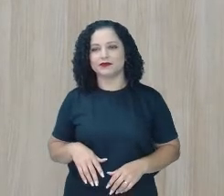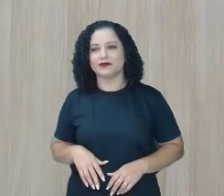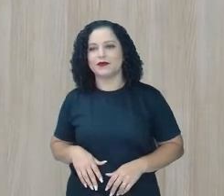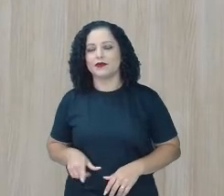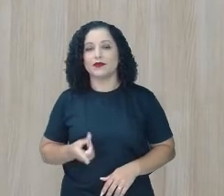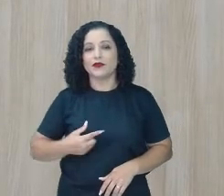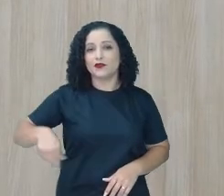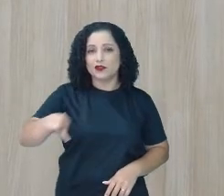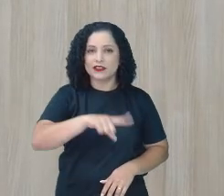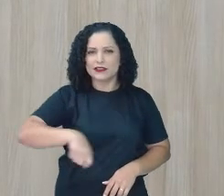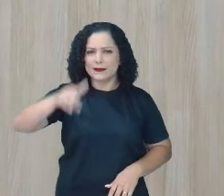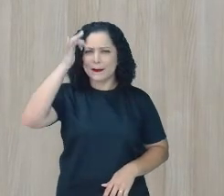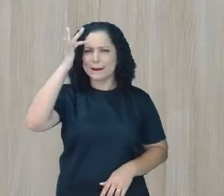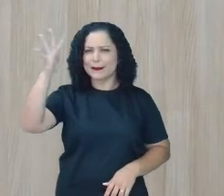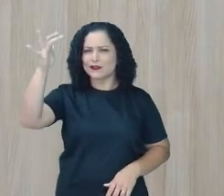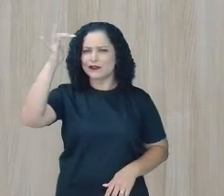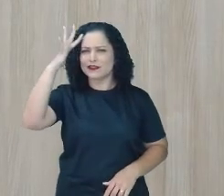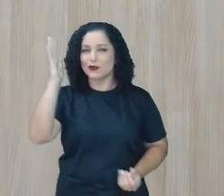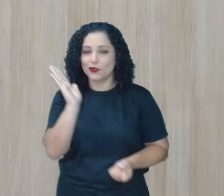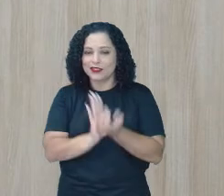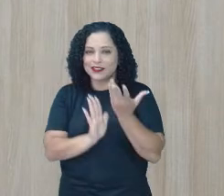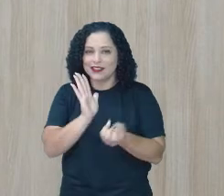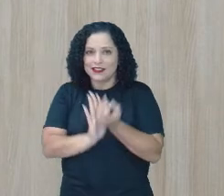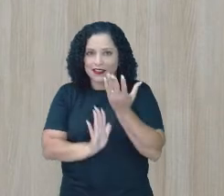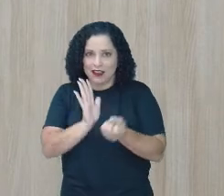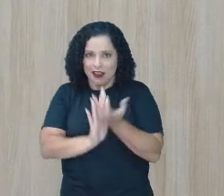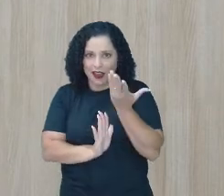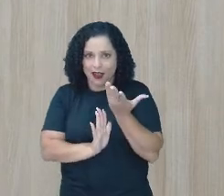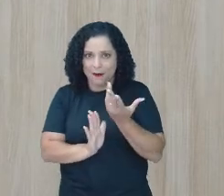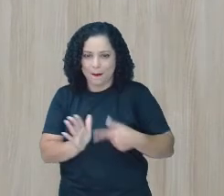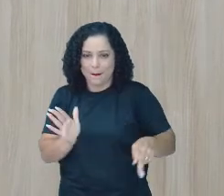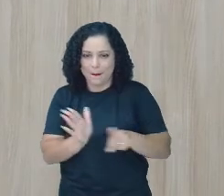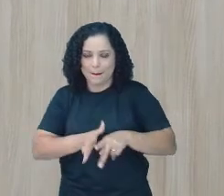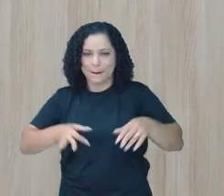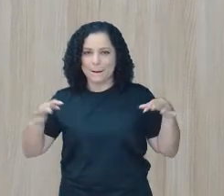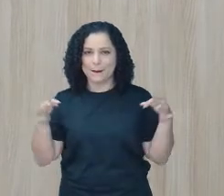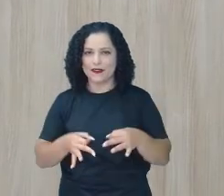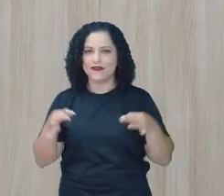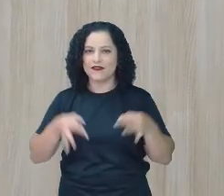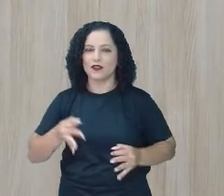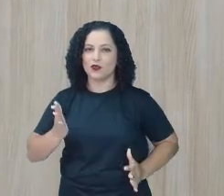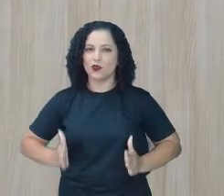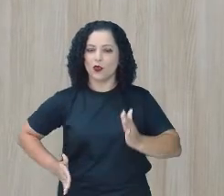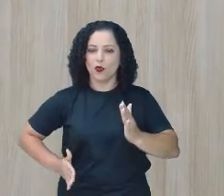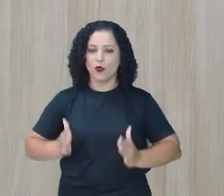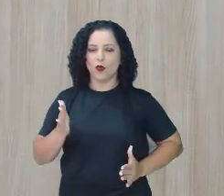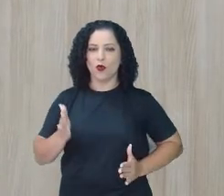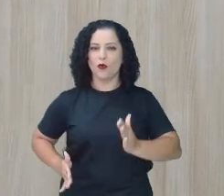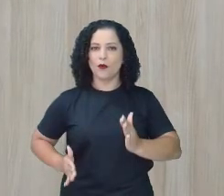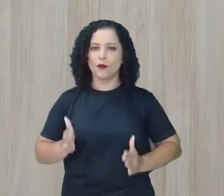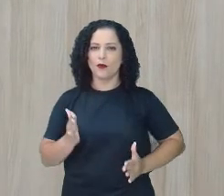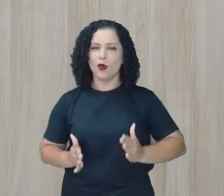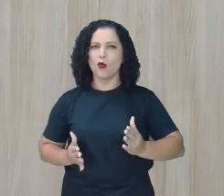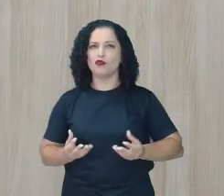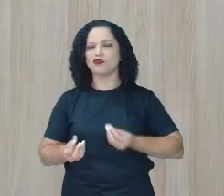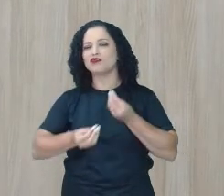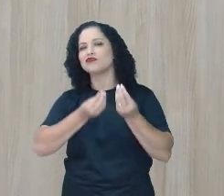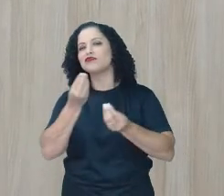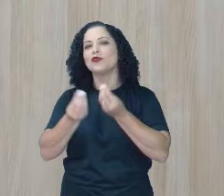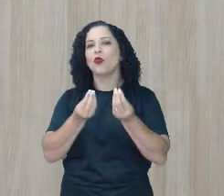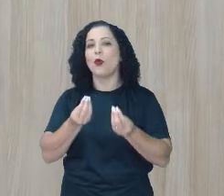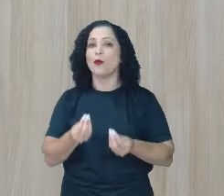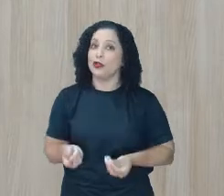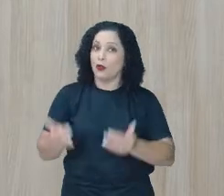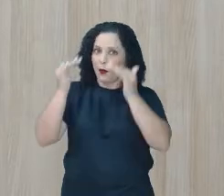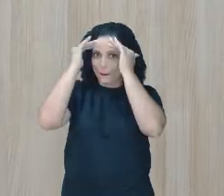a imaginação de vocês e criar a sua versão perfeita dos robôs, de preferência tentando obedecer aquelas